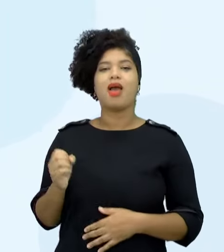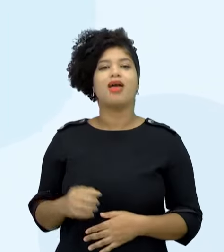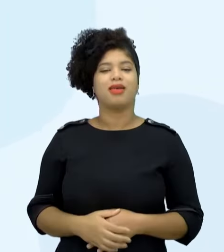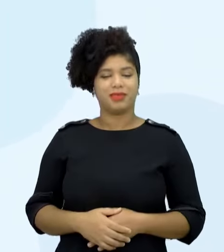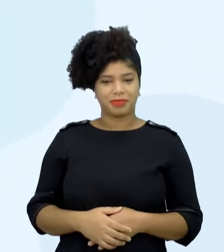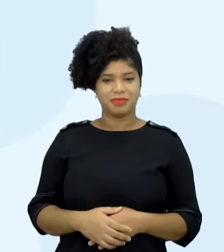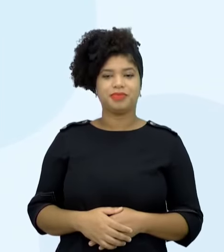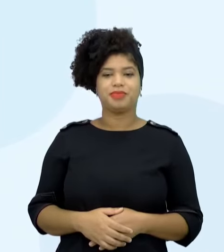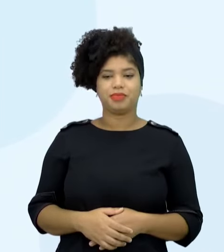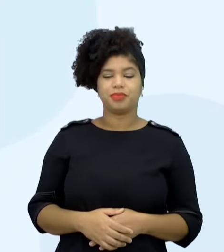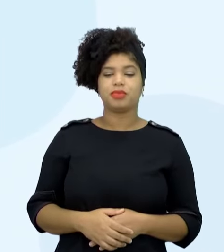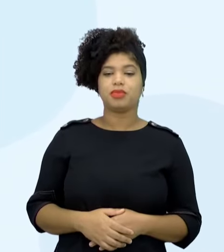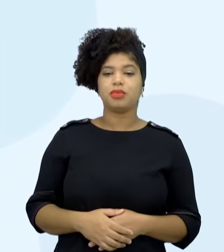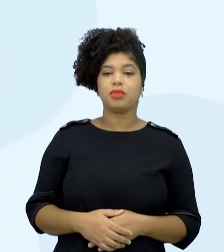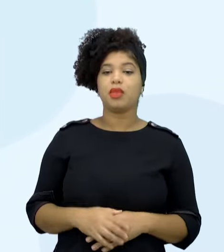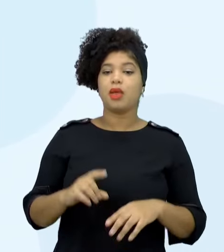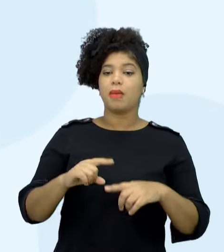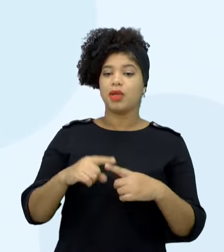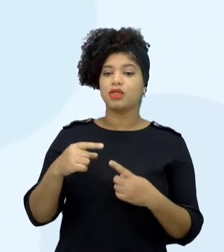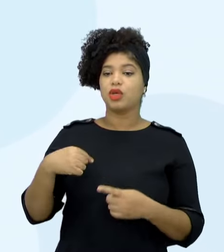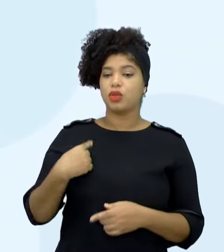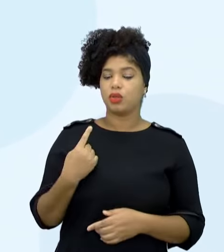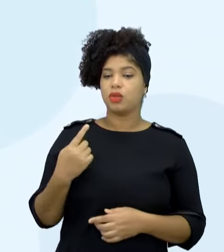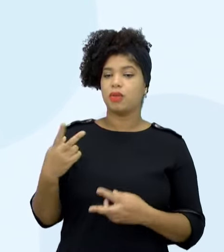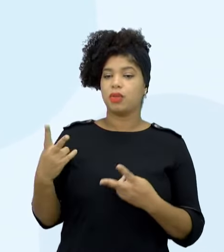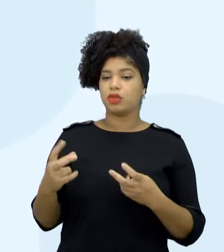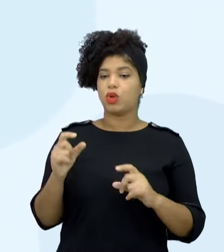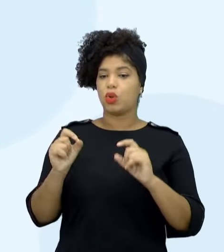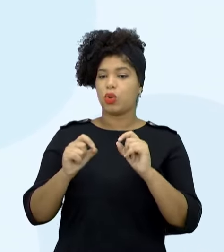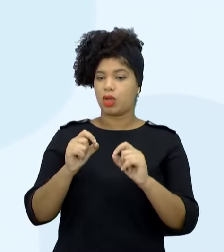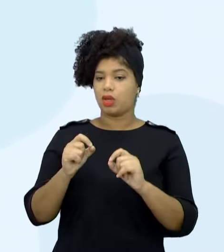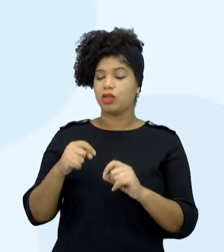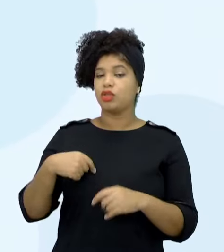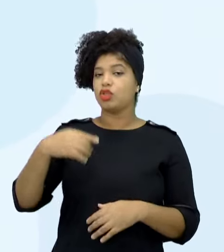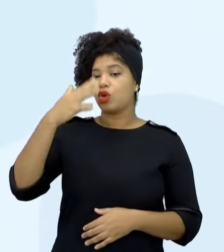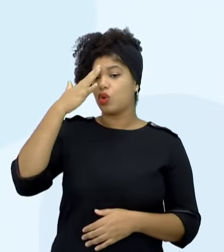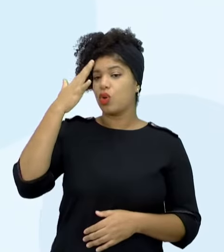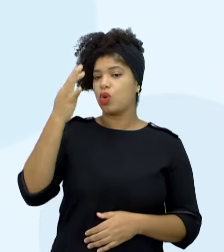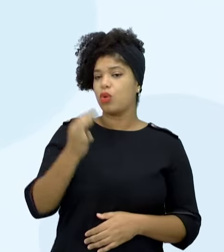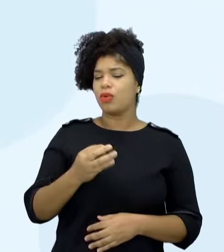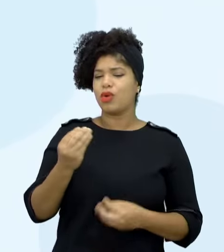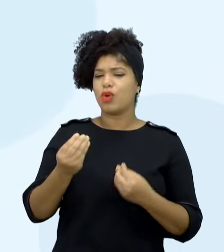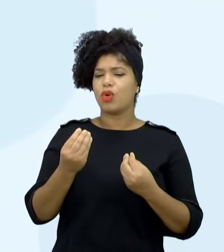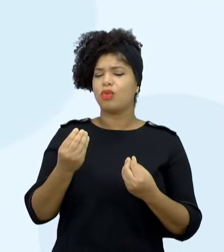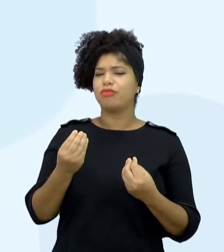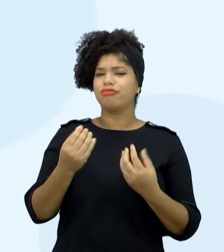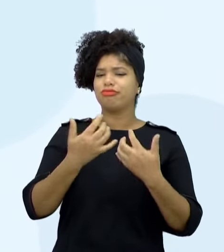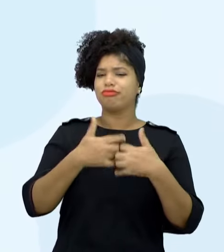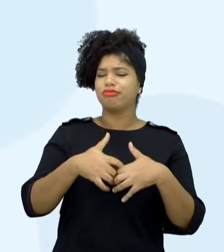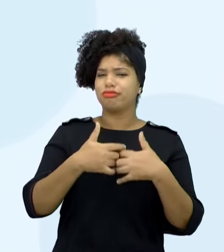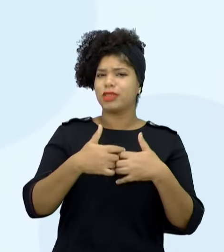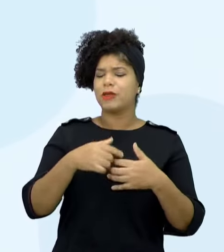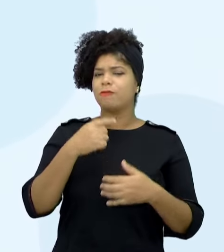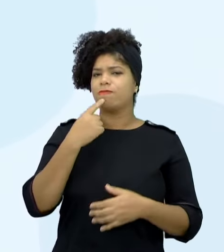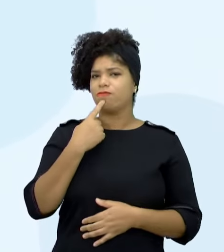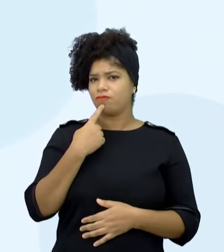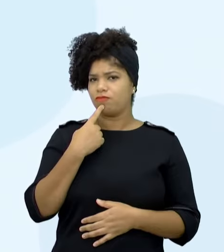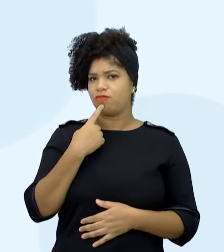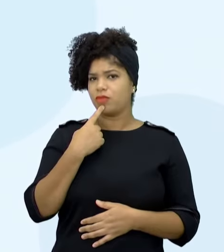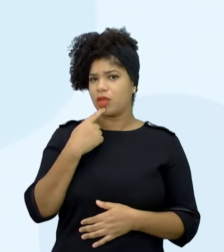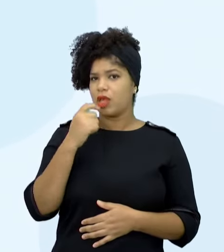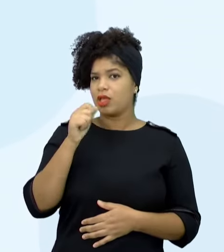É preciso ainda que a gente entenda um pouquinho mais, aí cabe aí a